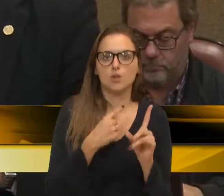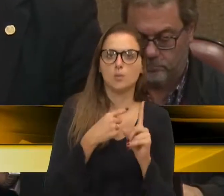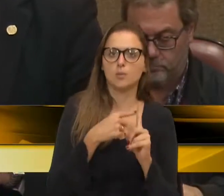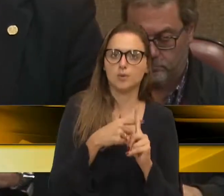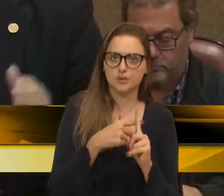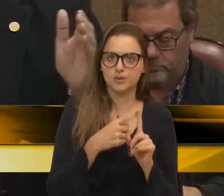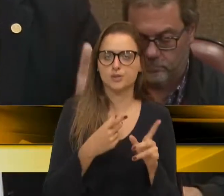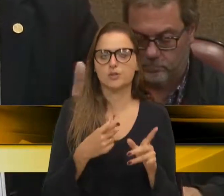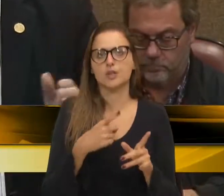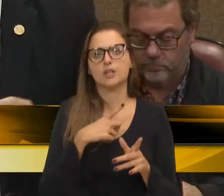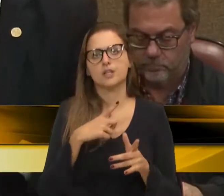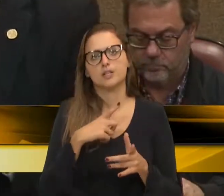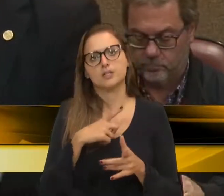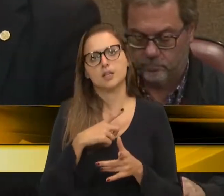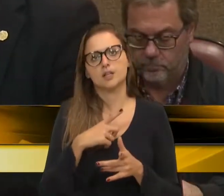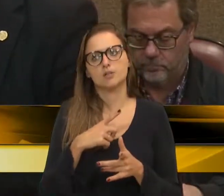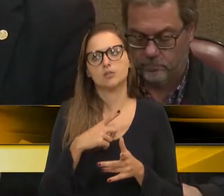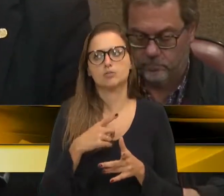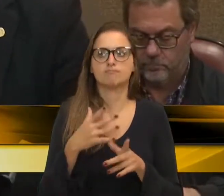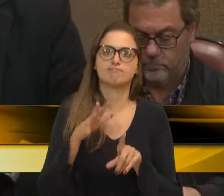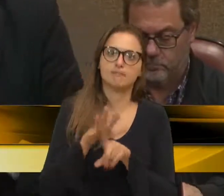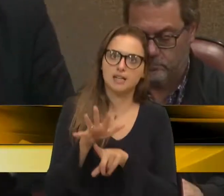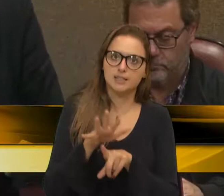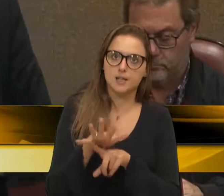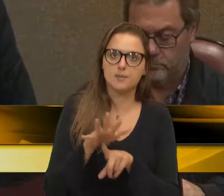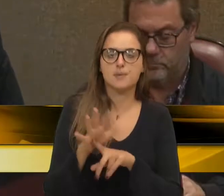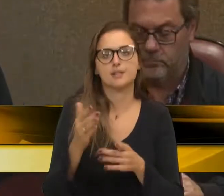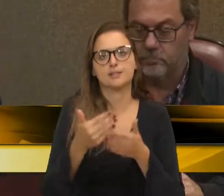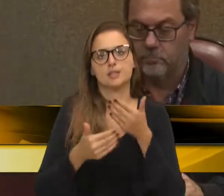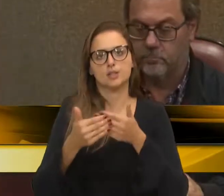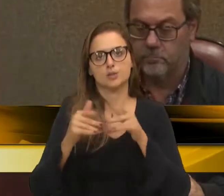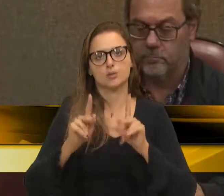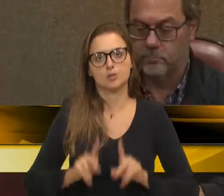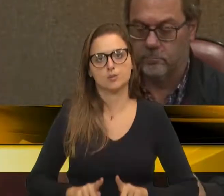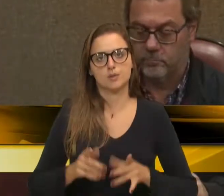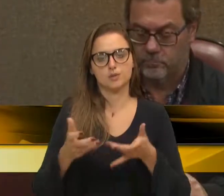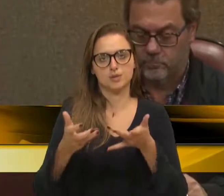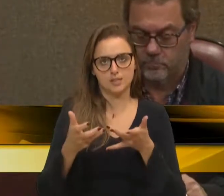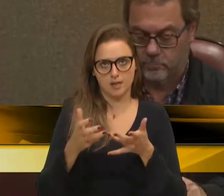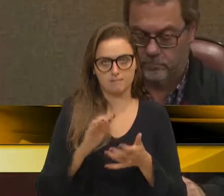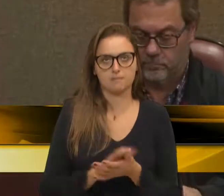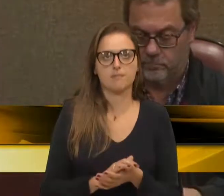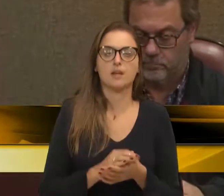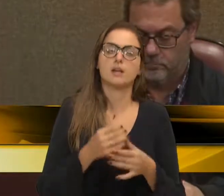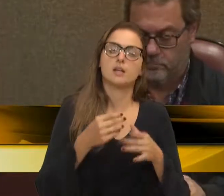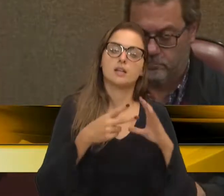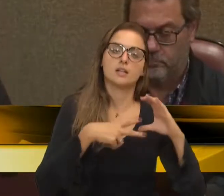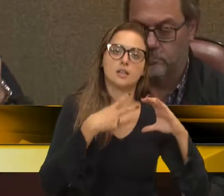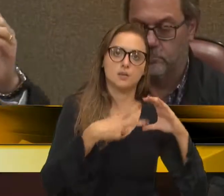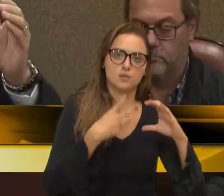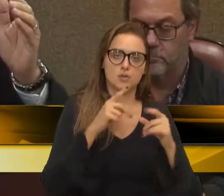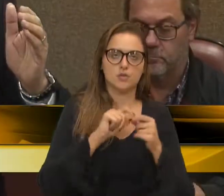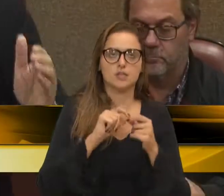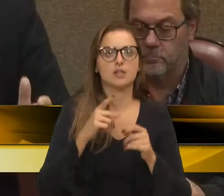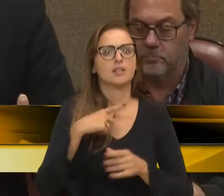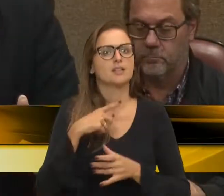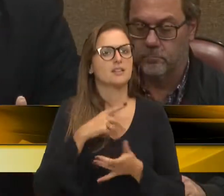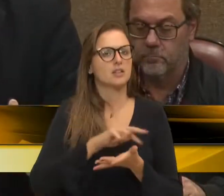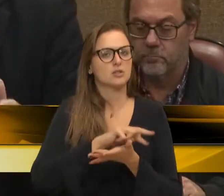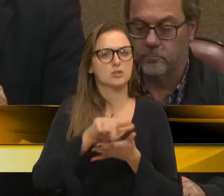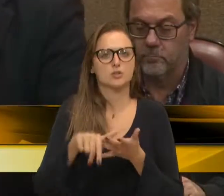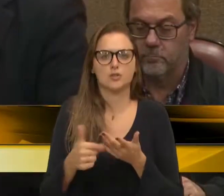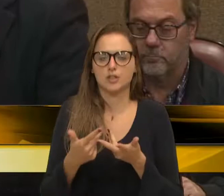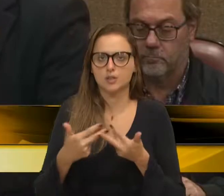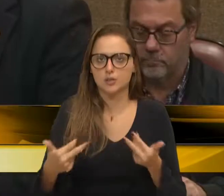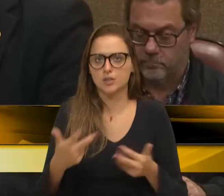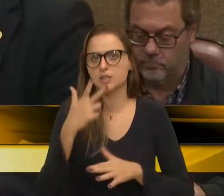Poder Executivo esta demanda que a sociedade está procurando pelos vereadores, pelo Legislativo. Nós temos muitas situações,